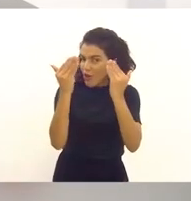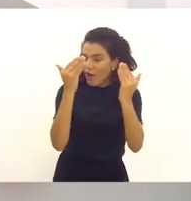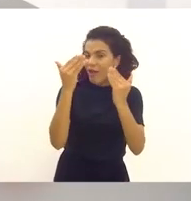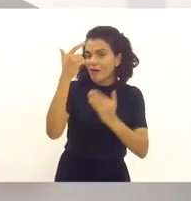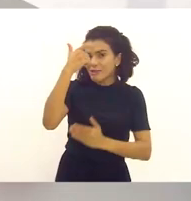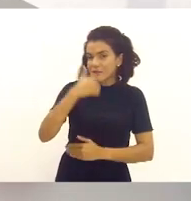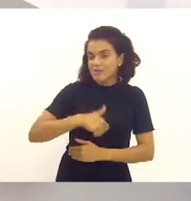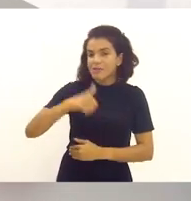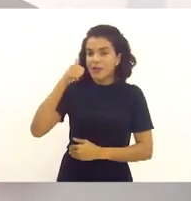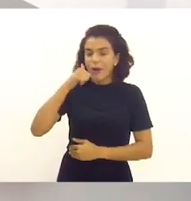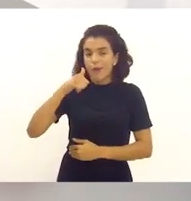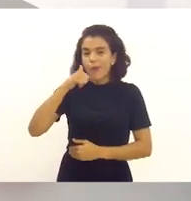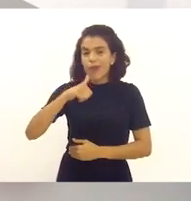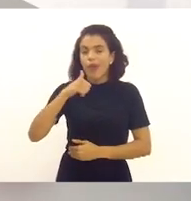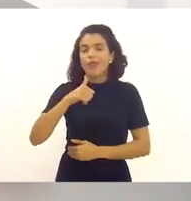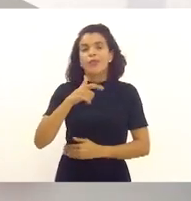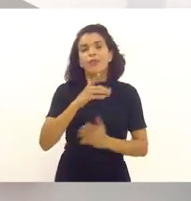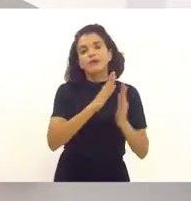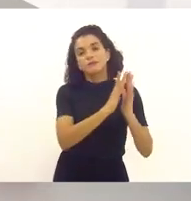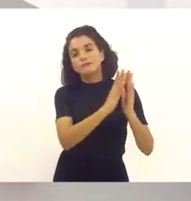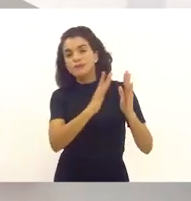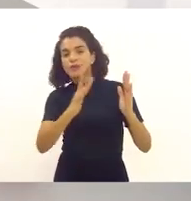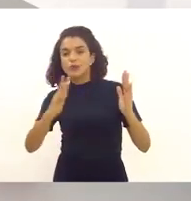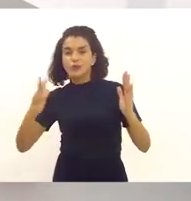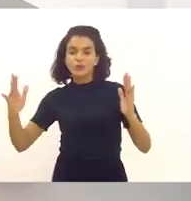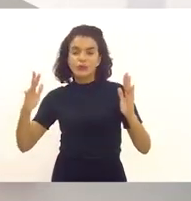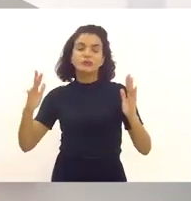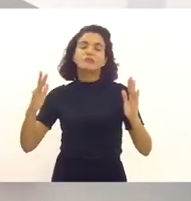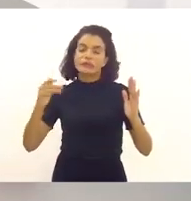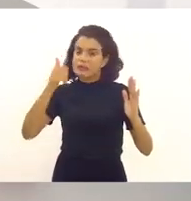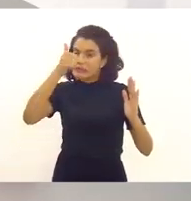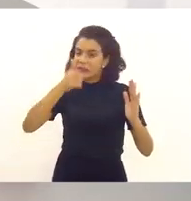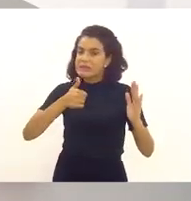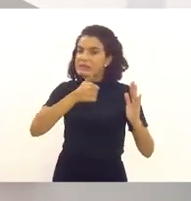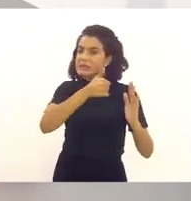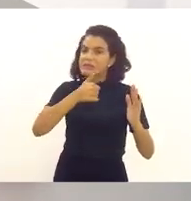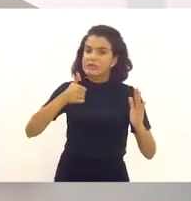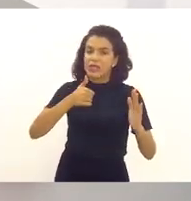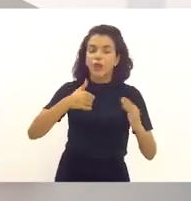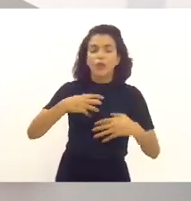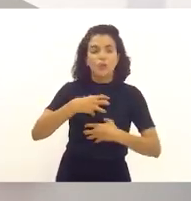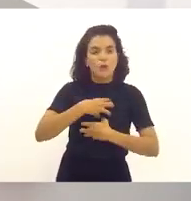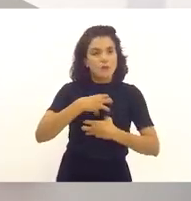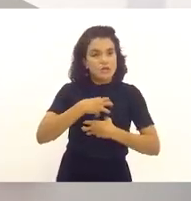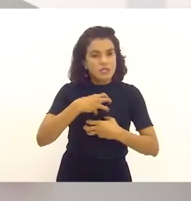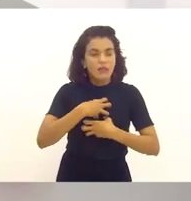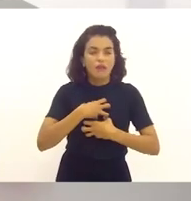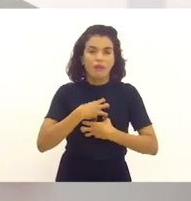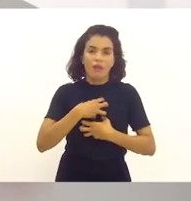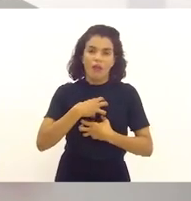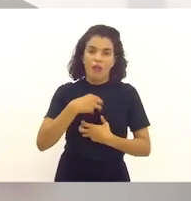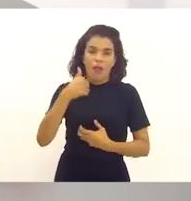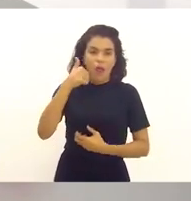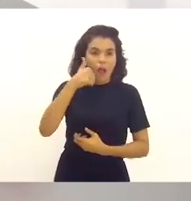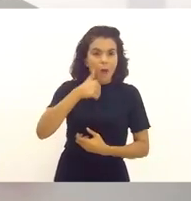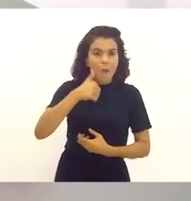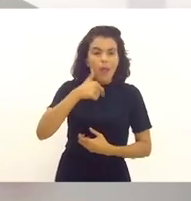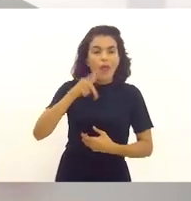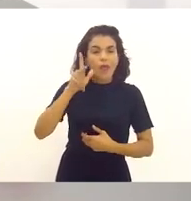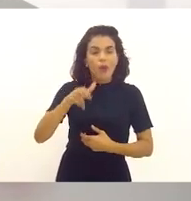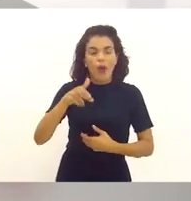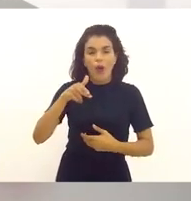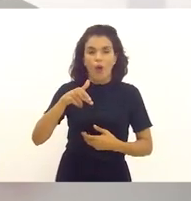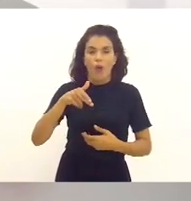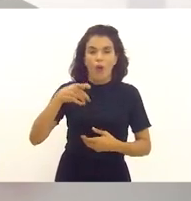da mulher nesse percurso nessa via cruzes que eu tô passando que eu tô me sentindo aquela mulher iraniana